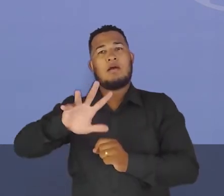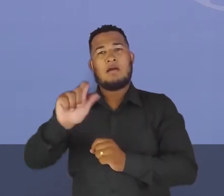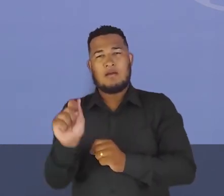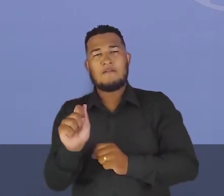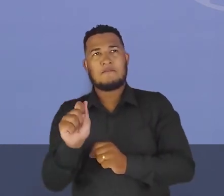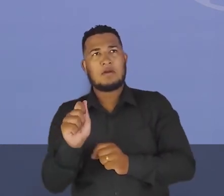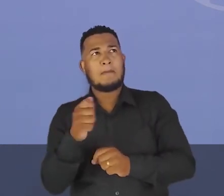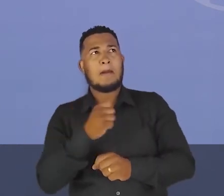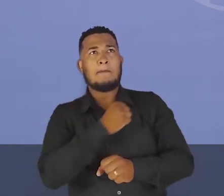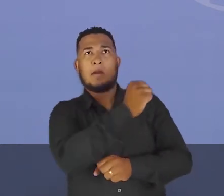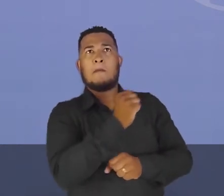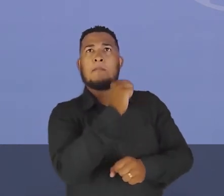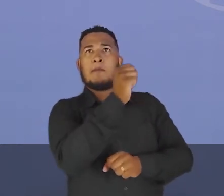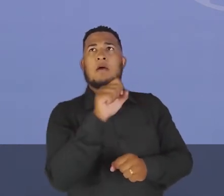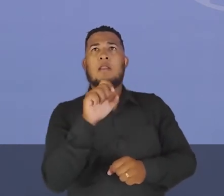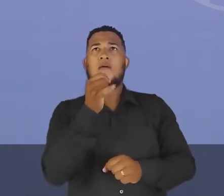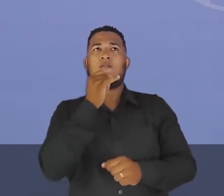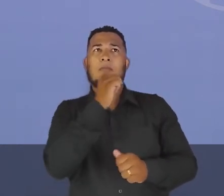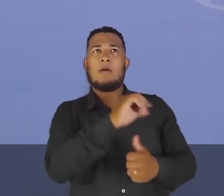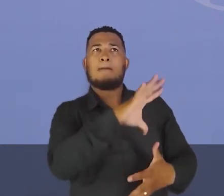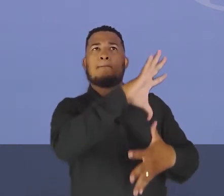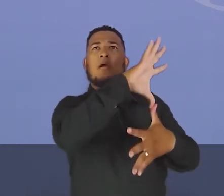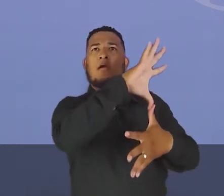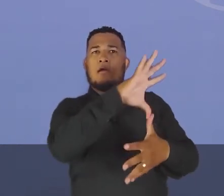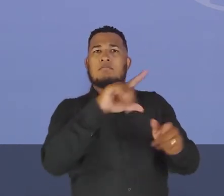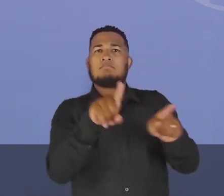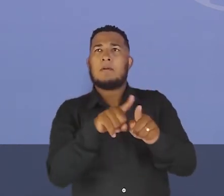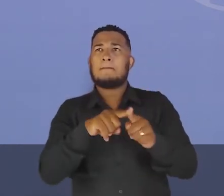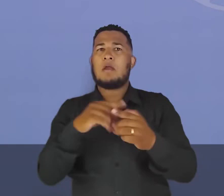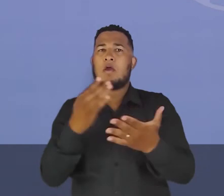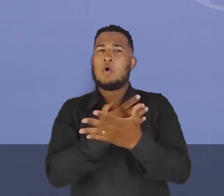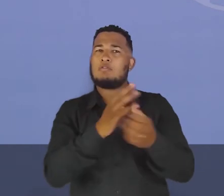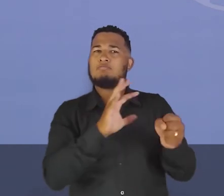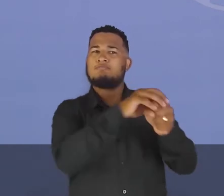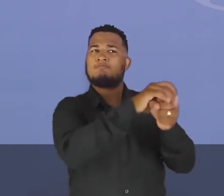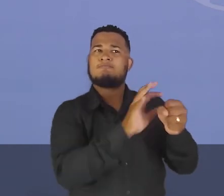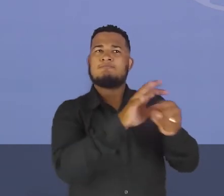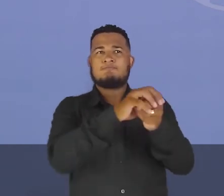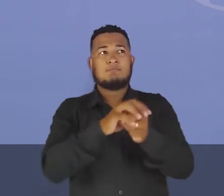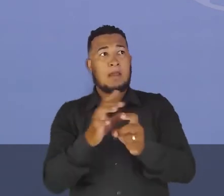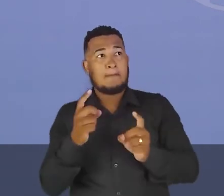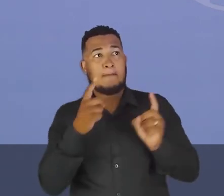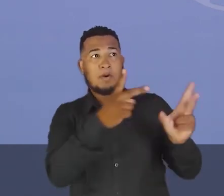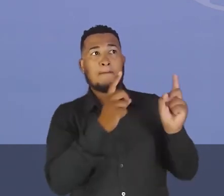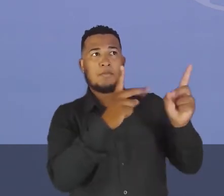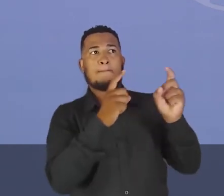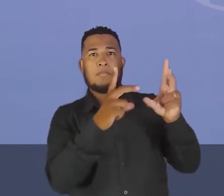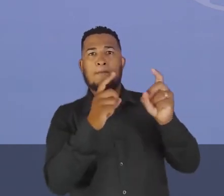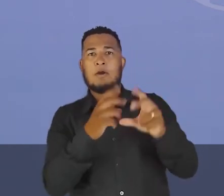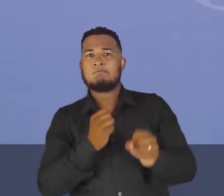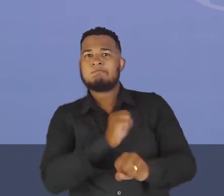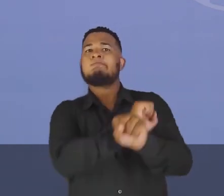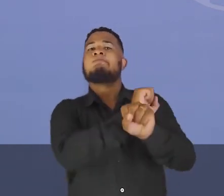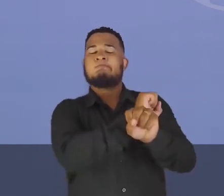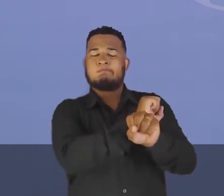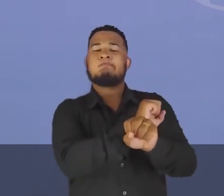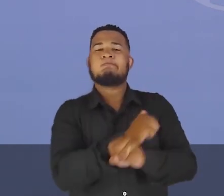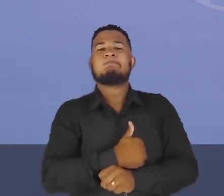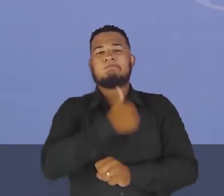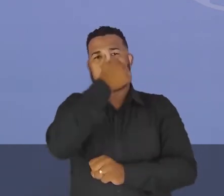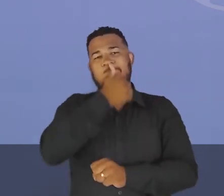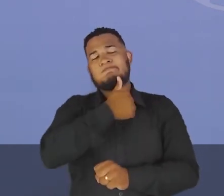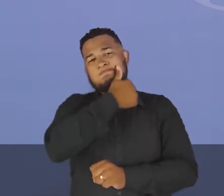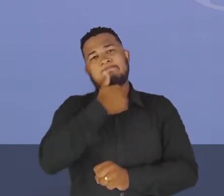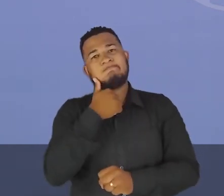regiões do Novo Mundo, da América, e de algumas colônias europeias. Então, isso volta com força total durante a